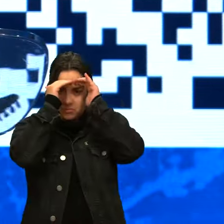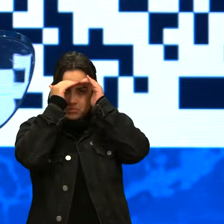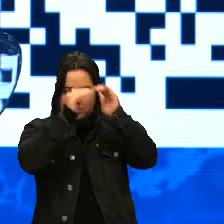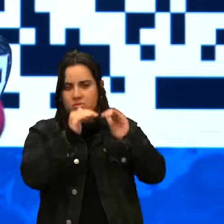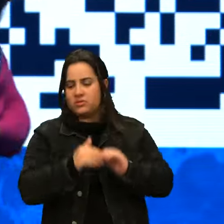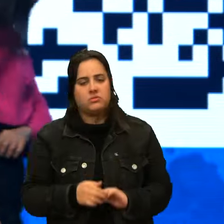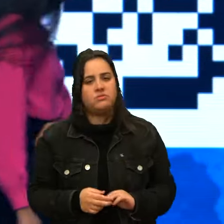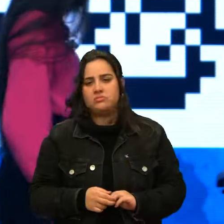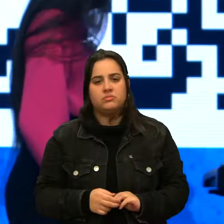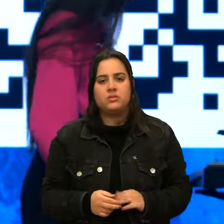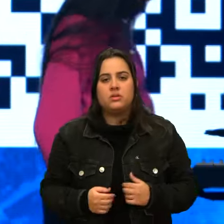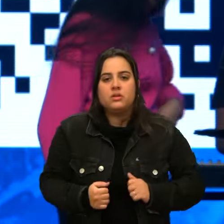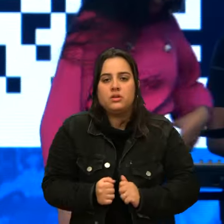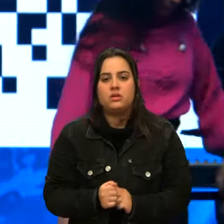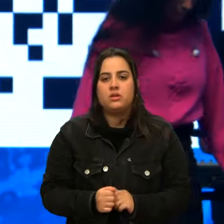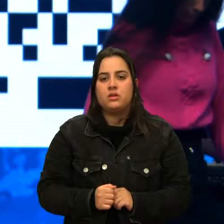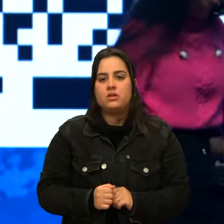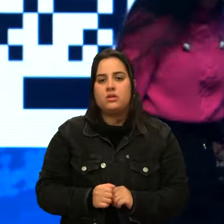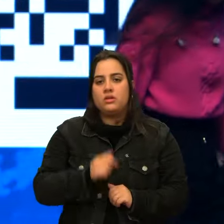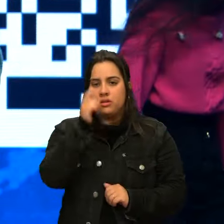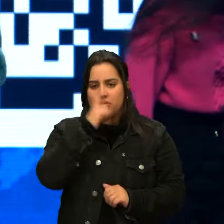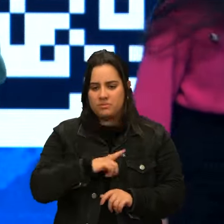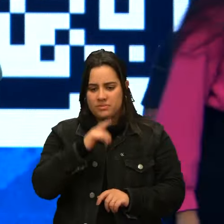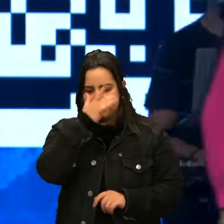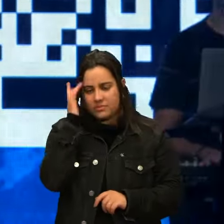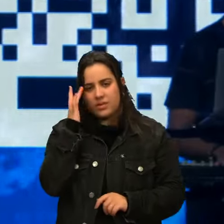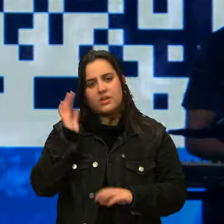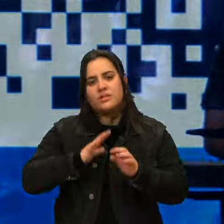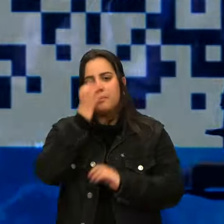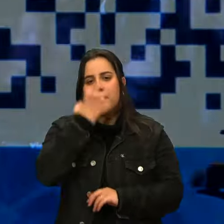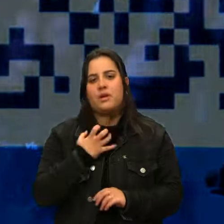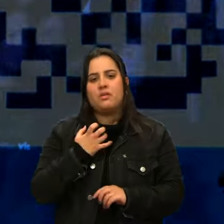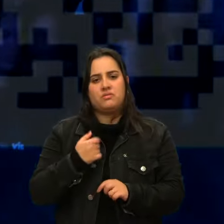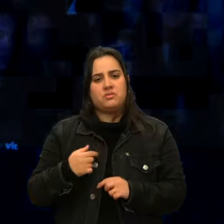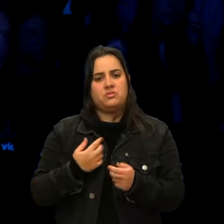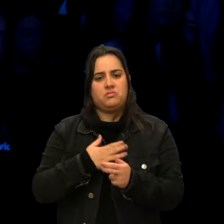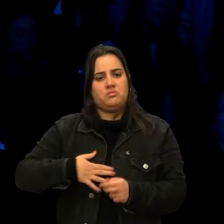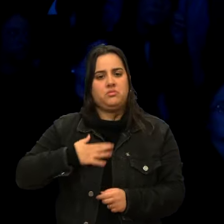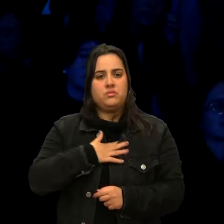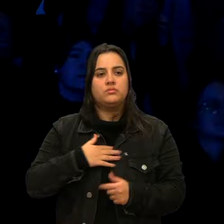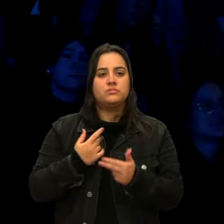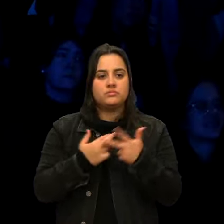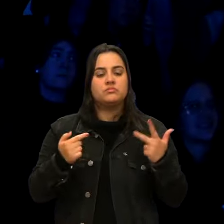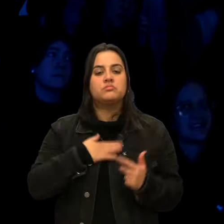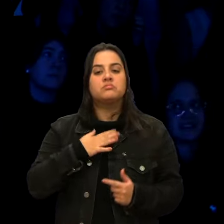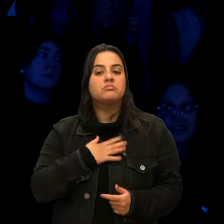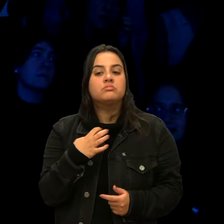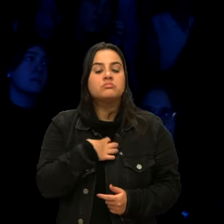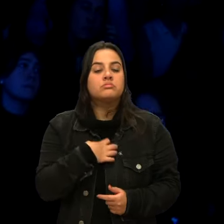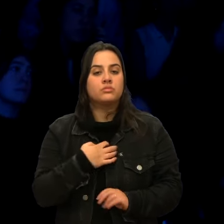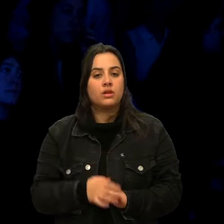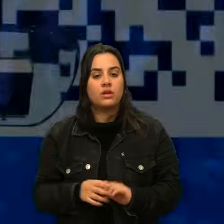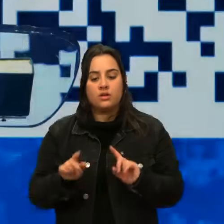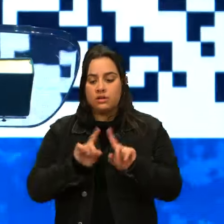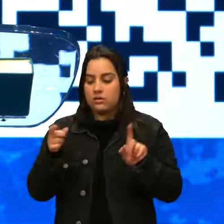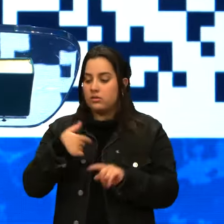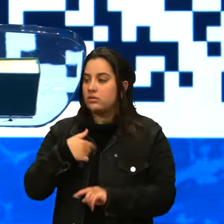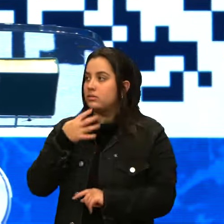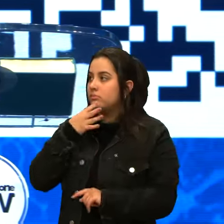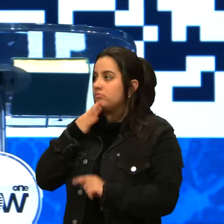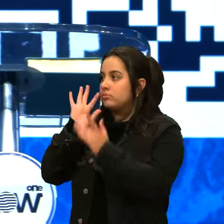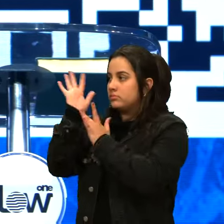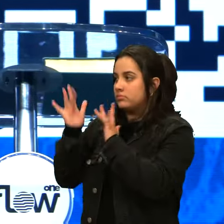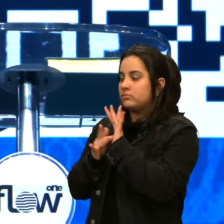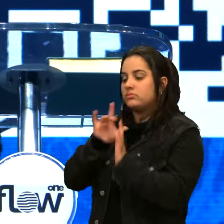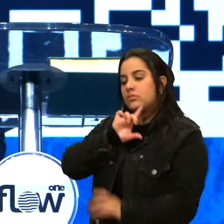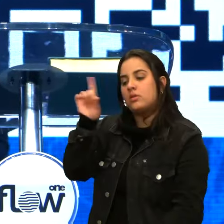sou uma pessoa, por natureza, bem explosiva e que gosta das coisas do meu jeito. E quando eu conheci Jesus, Deus começou a me